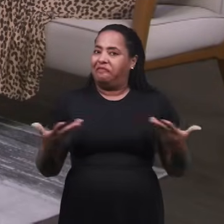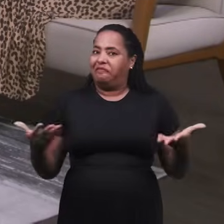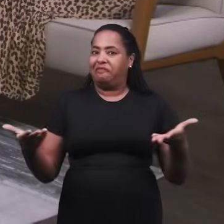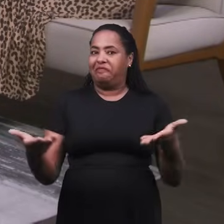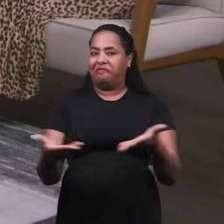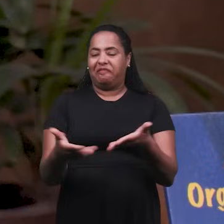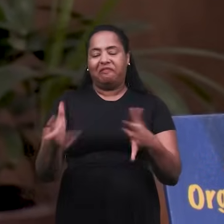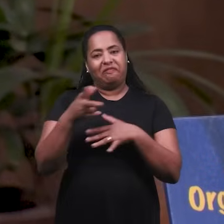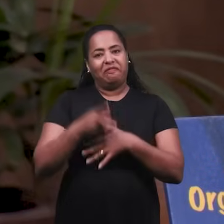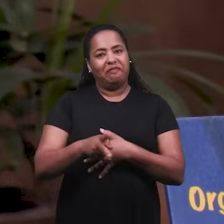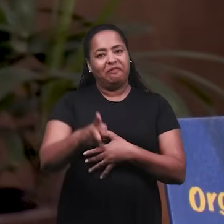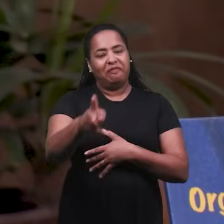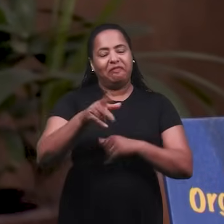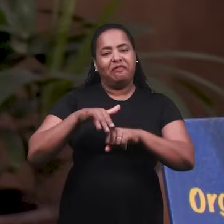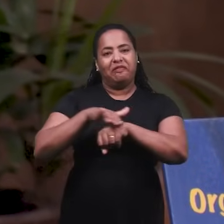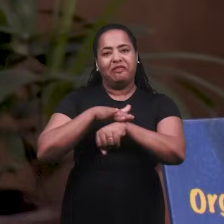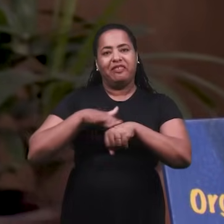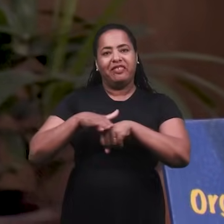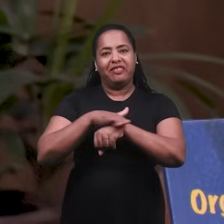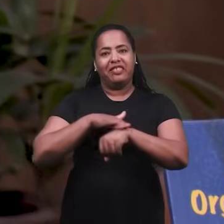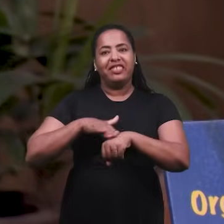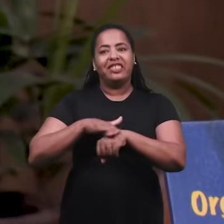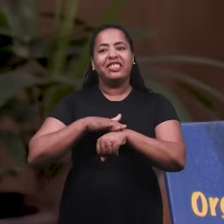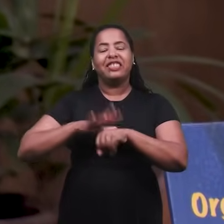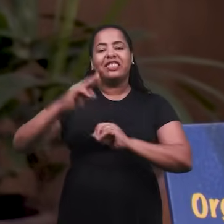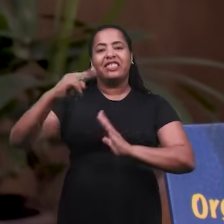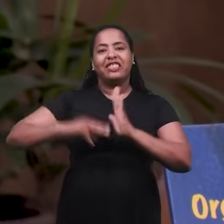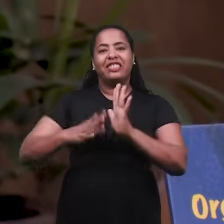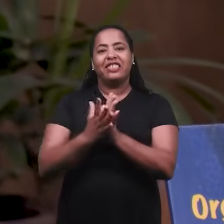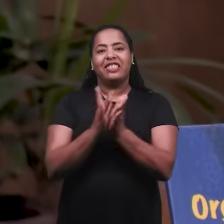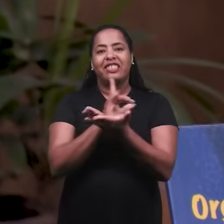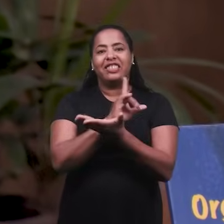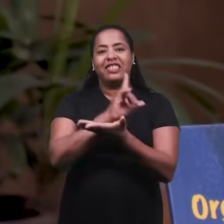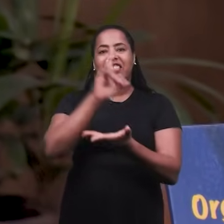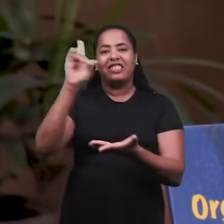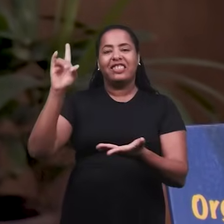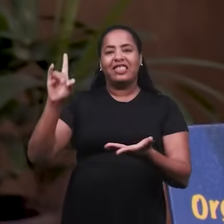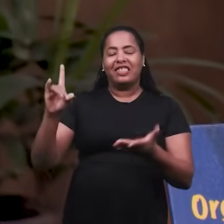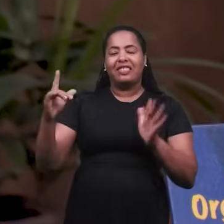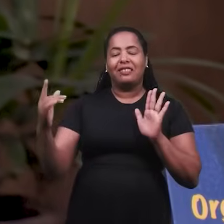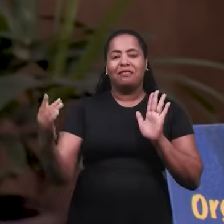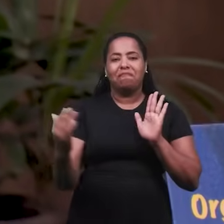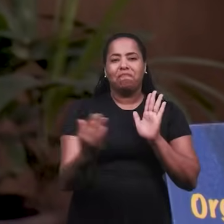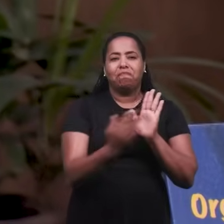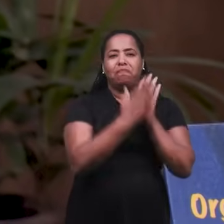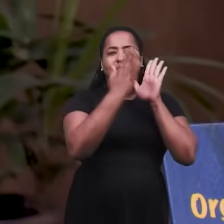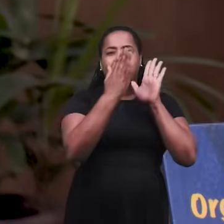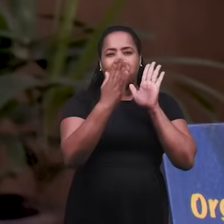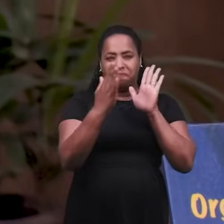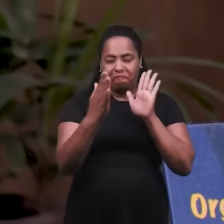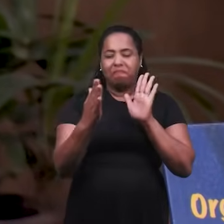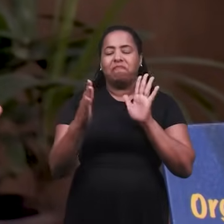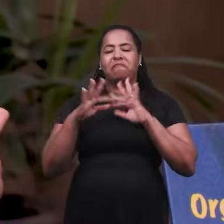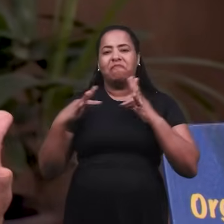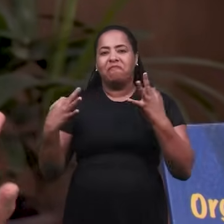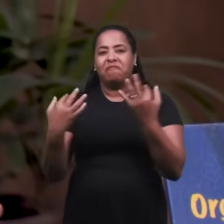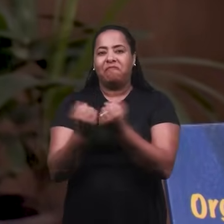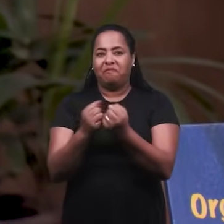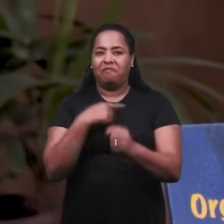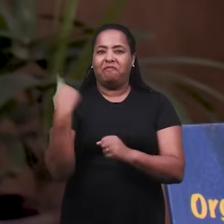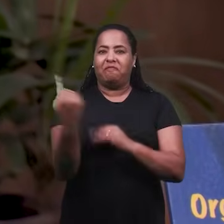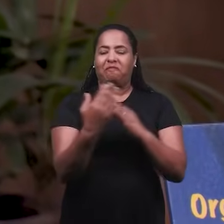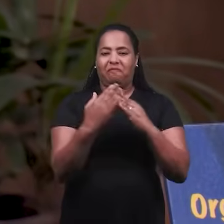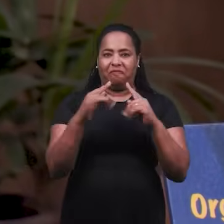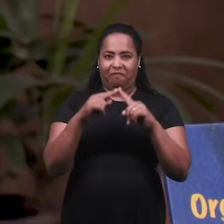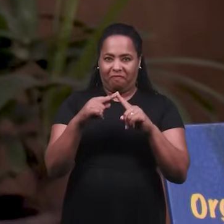agora, nós vamos continuar conversando sobre a leitura bíblica e o impacto que ela tem nas famílias da